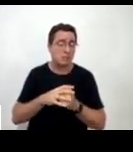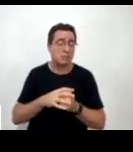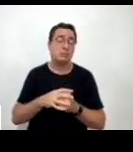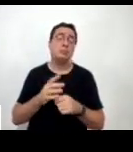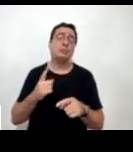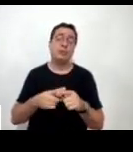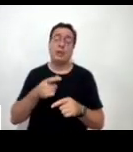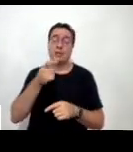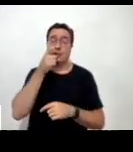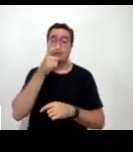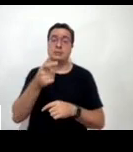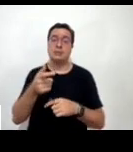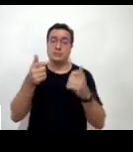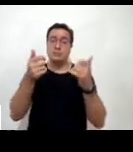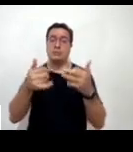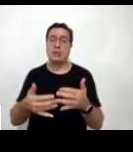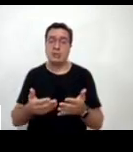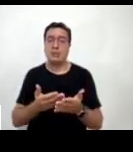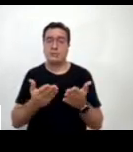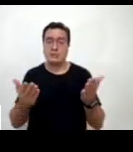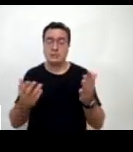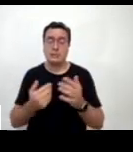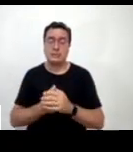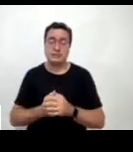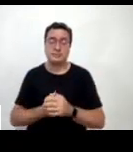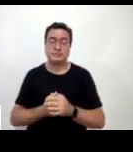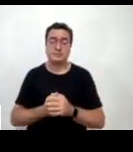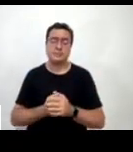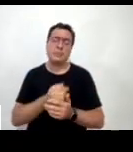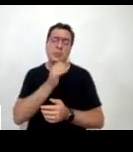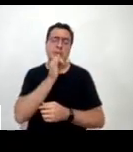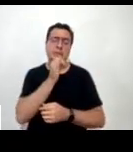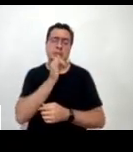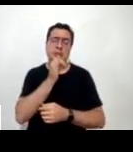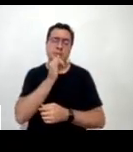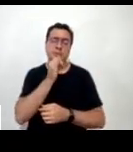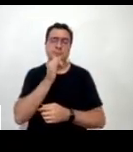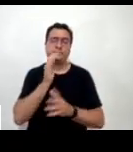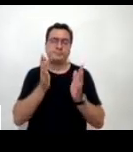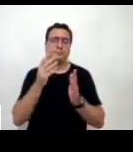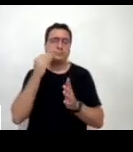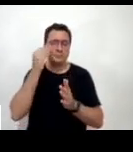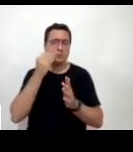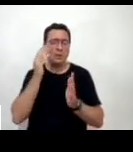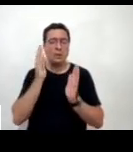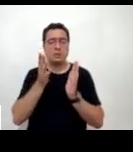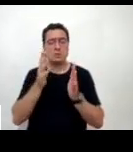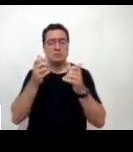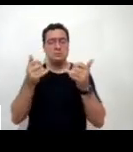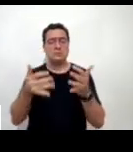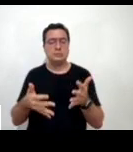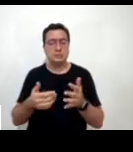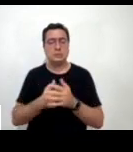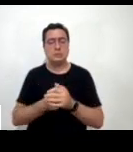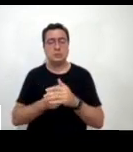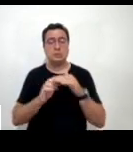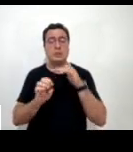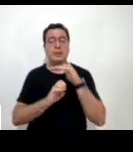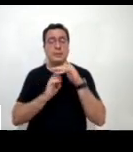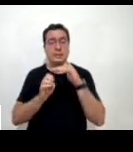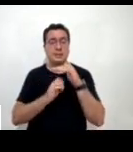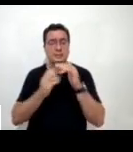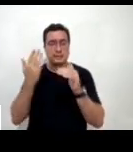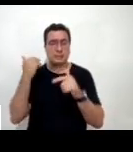muito interessante, eu até trago agora para você. E um exemplo que eu passei, uma experiência que eu passei em uma empresa que eu